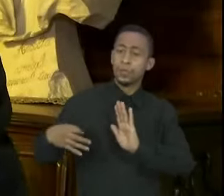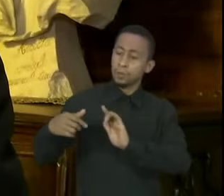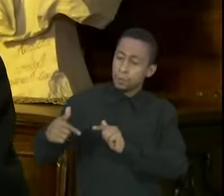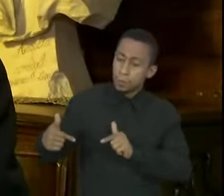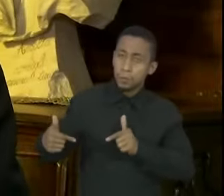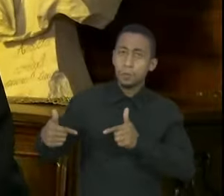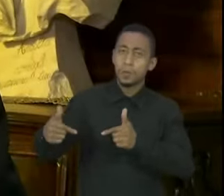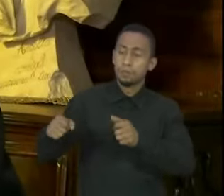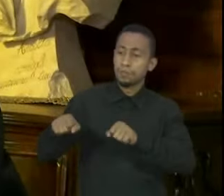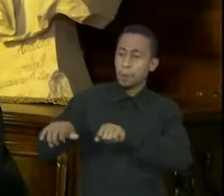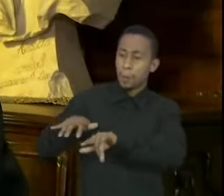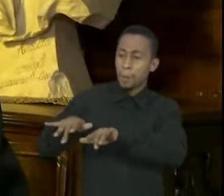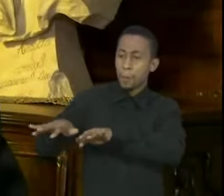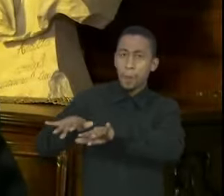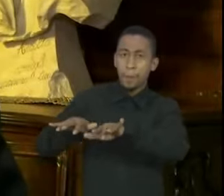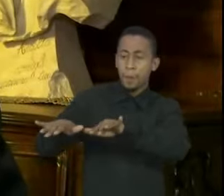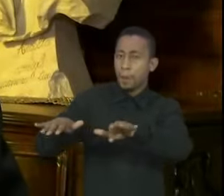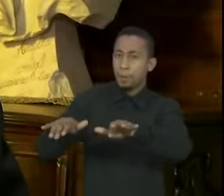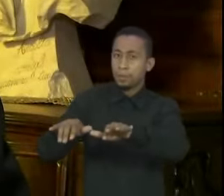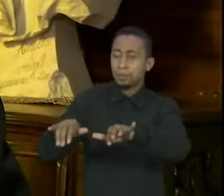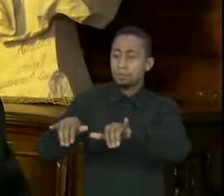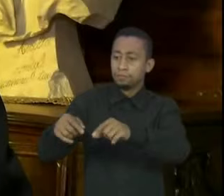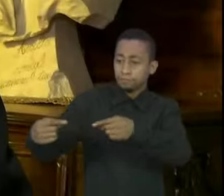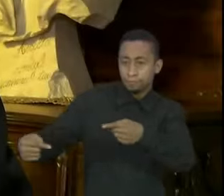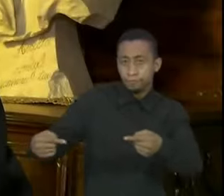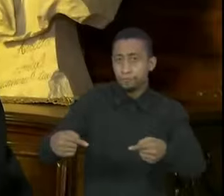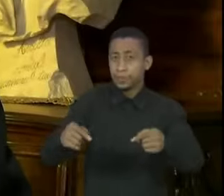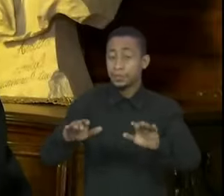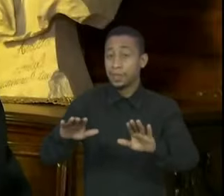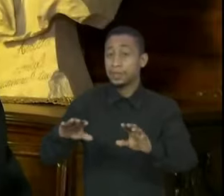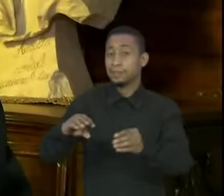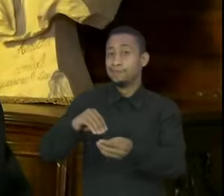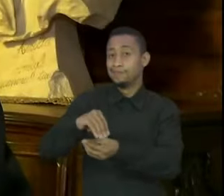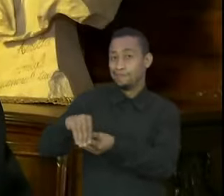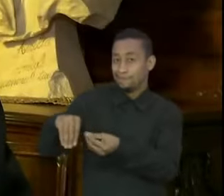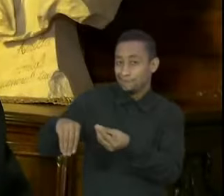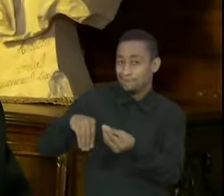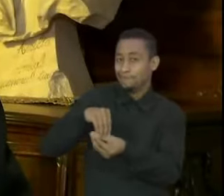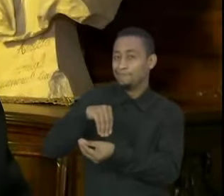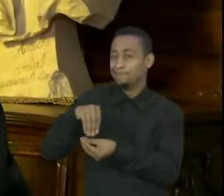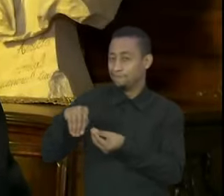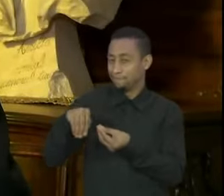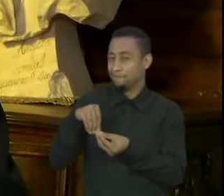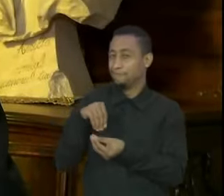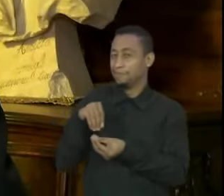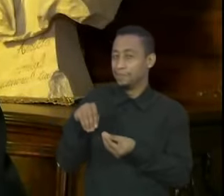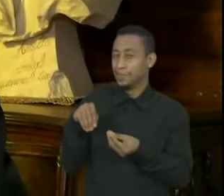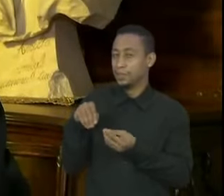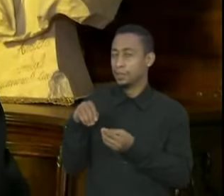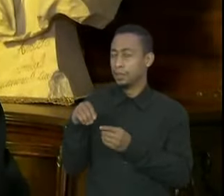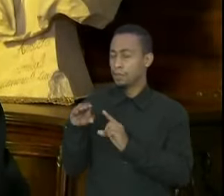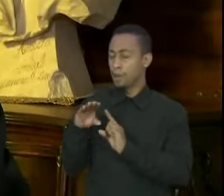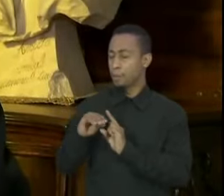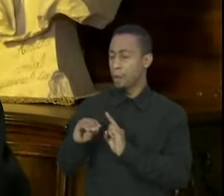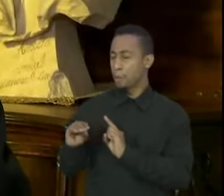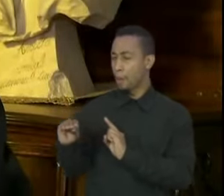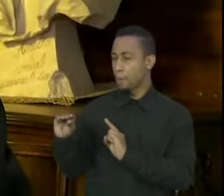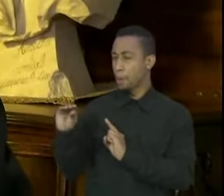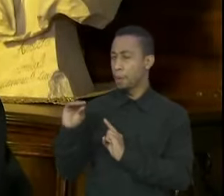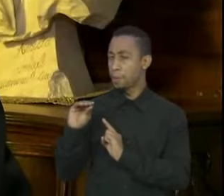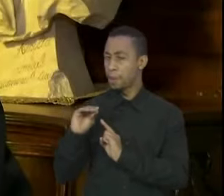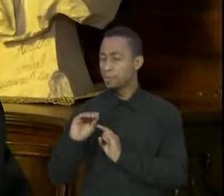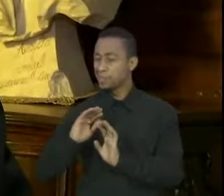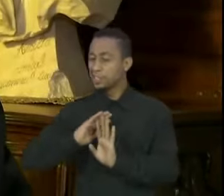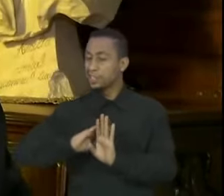a polarização e os fanatismos mas ainda quando isso é misturado com certo discurso de sabor religioso